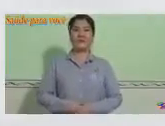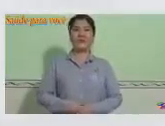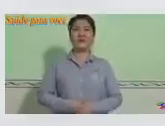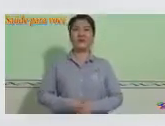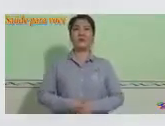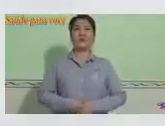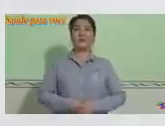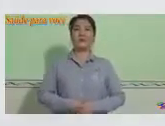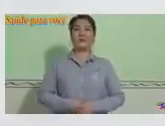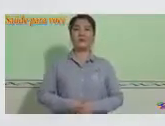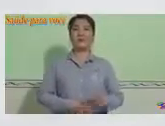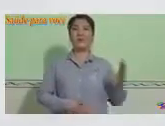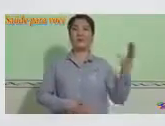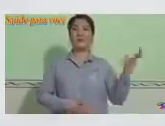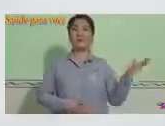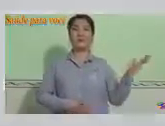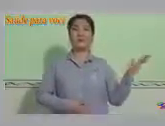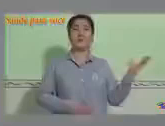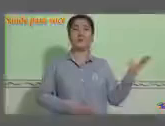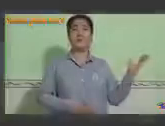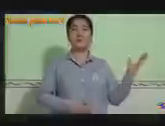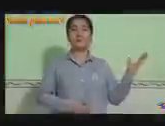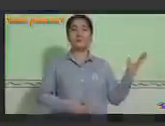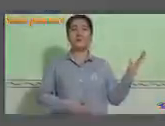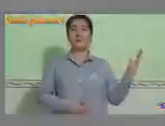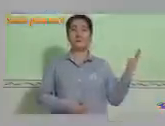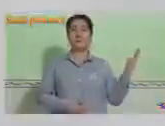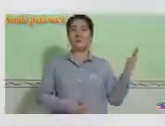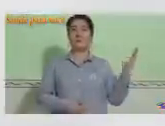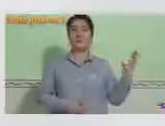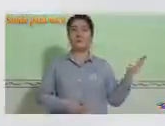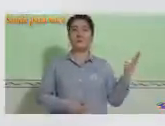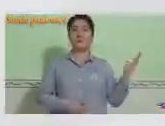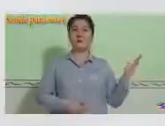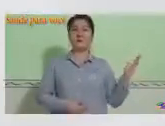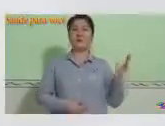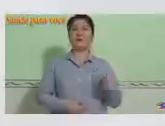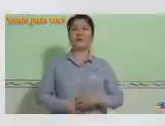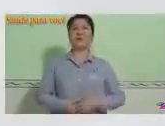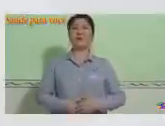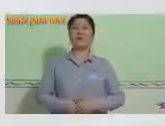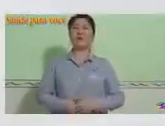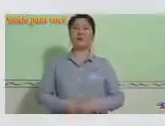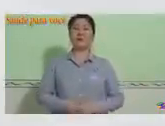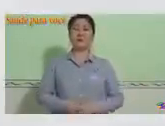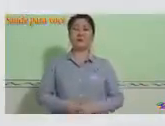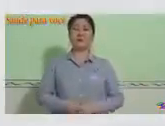araruta, 2 colheres de sopa de argila branca, 7 gotas de óleo essencial de